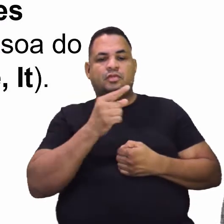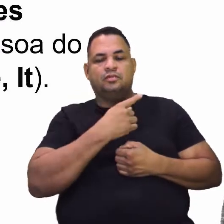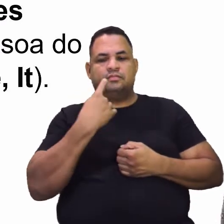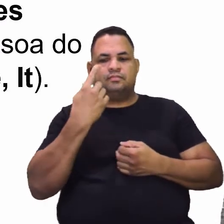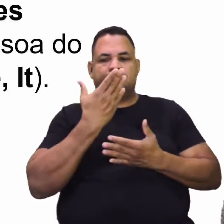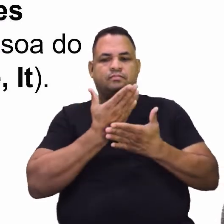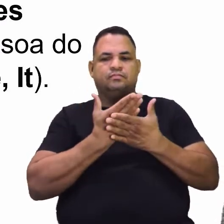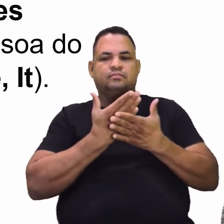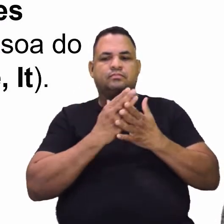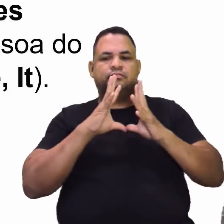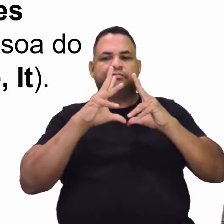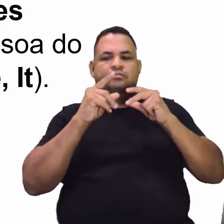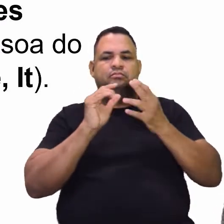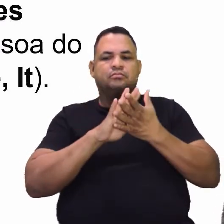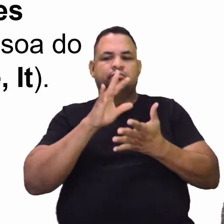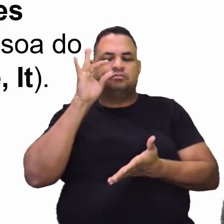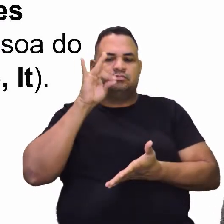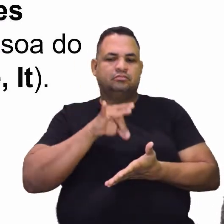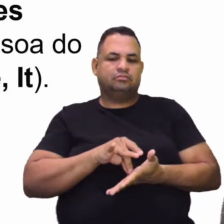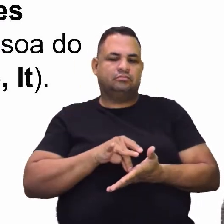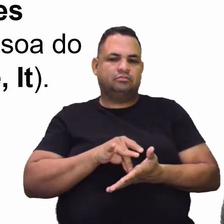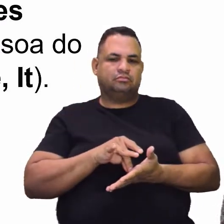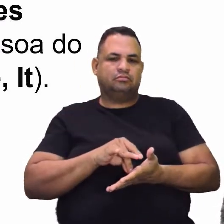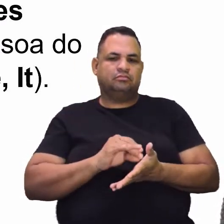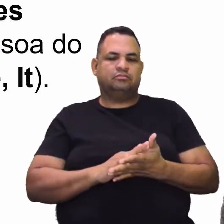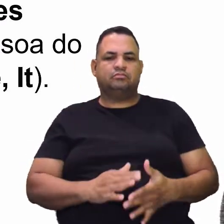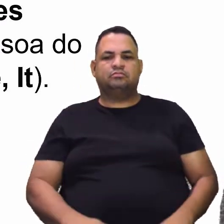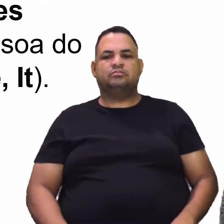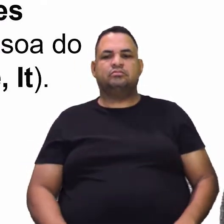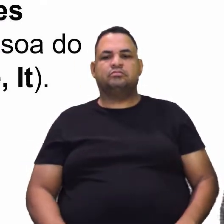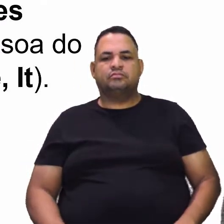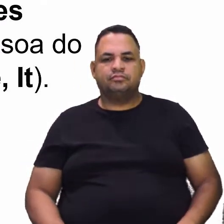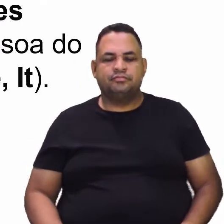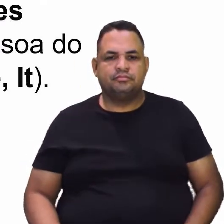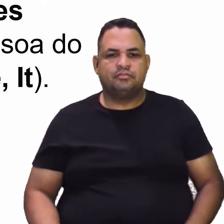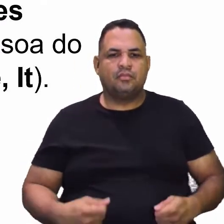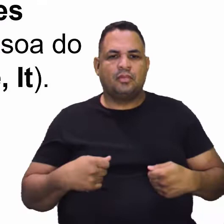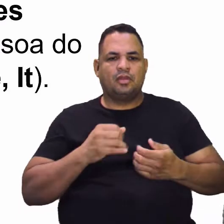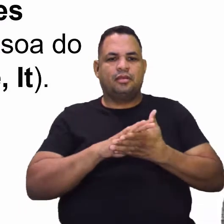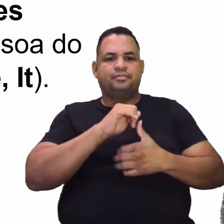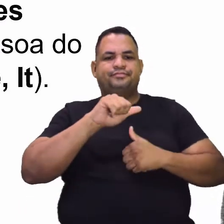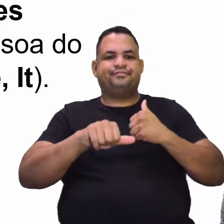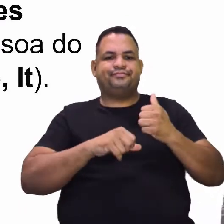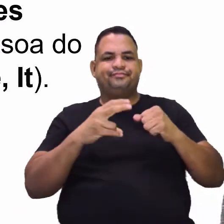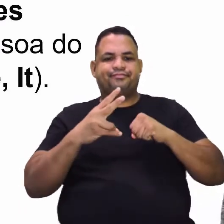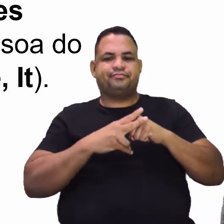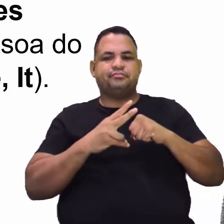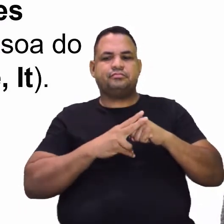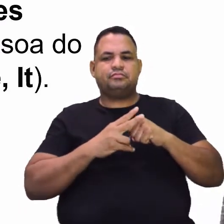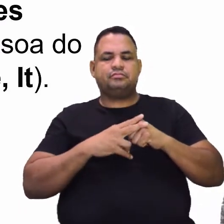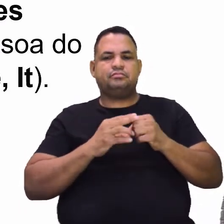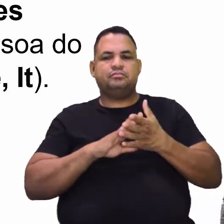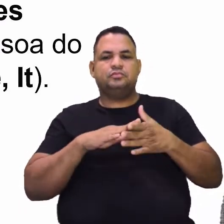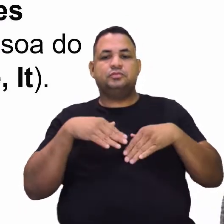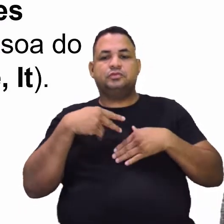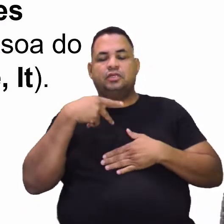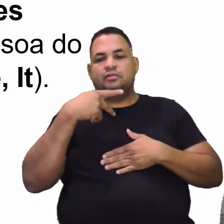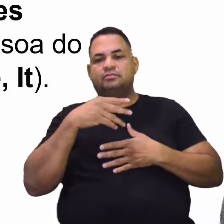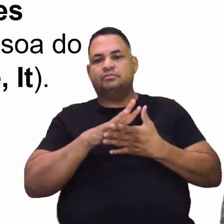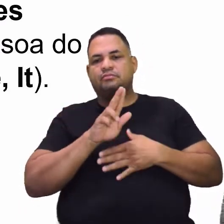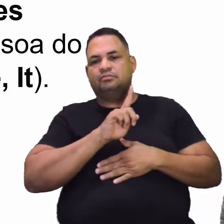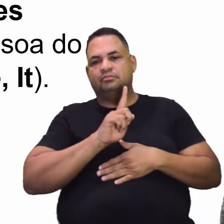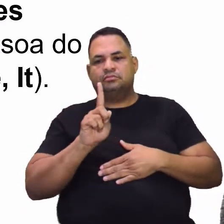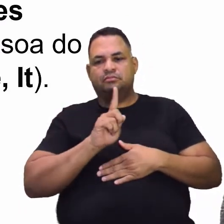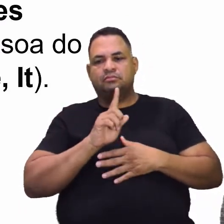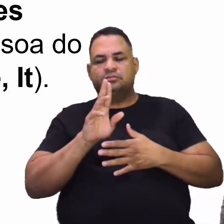viu agora era tudo na afirmação. Na afirmação você vai ter que fazer essas alterações no verbo. Na negação você